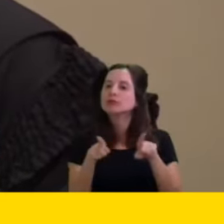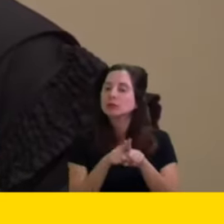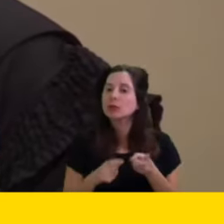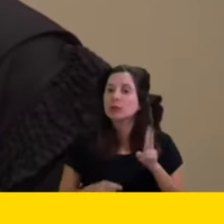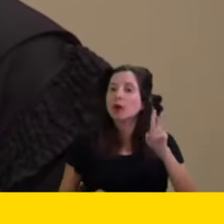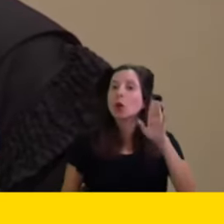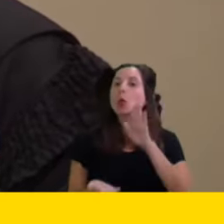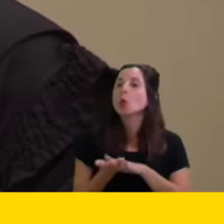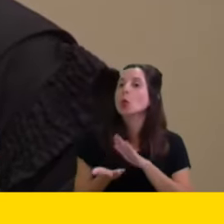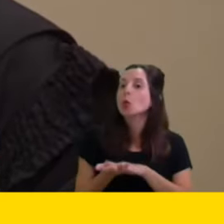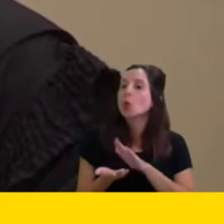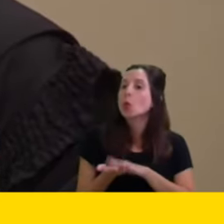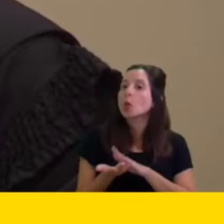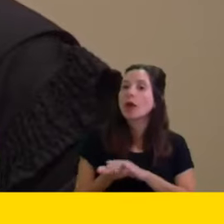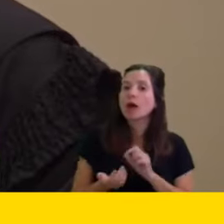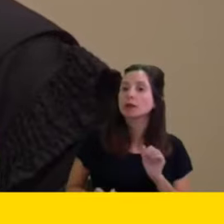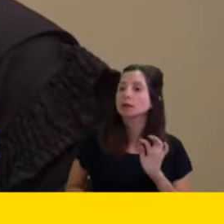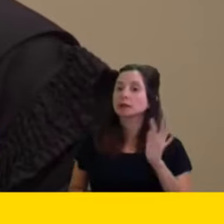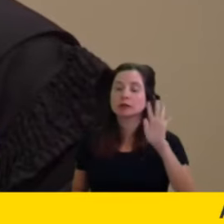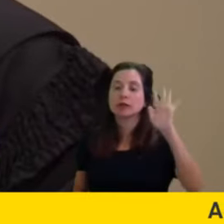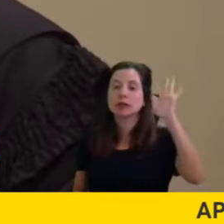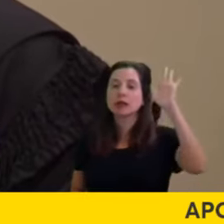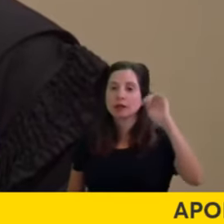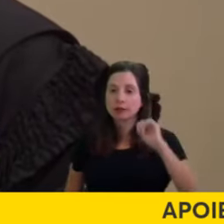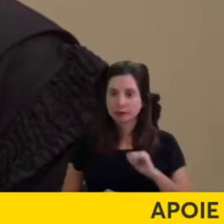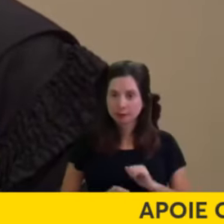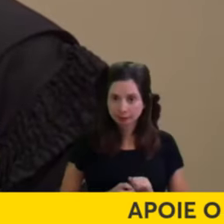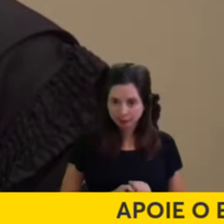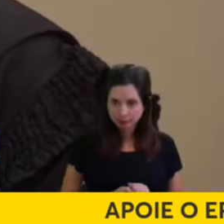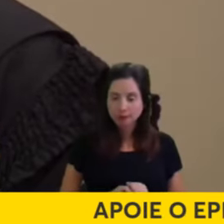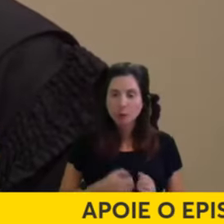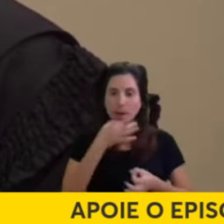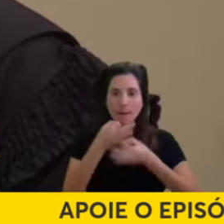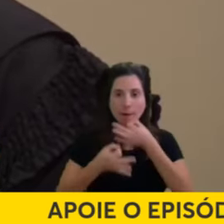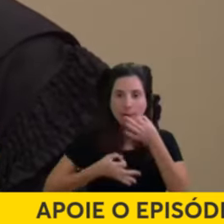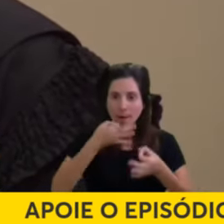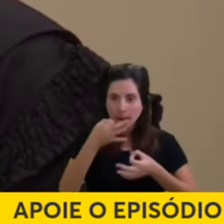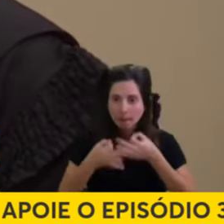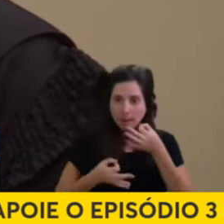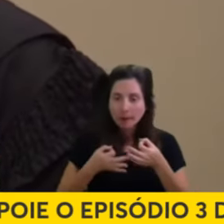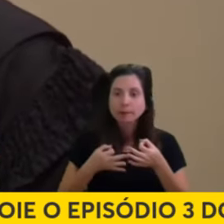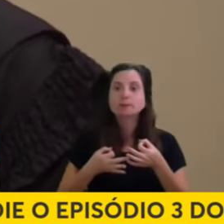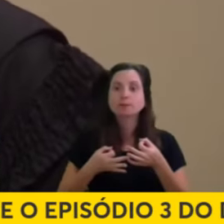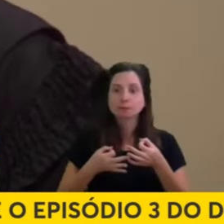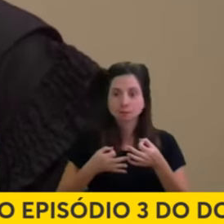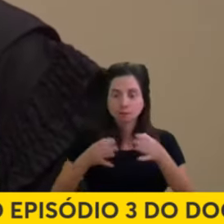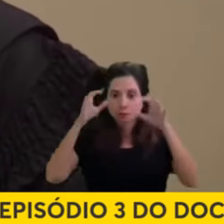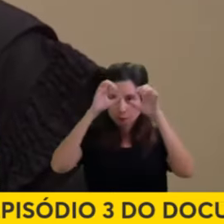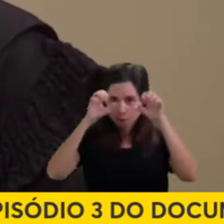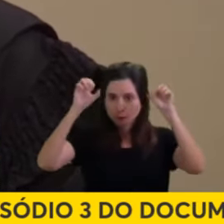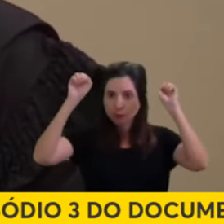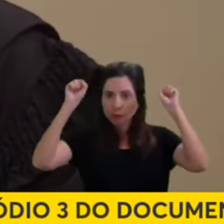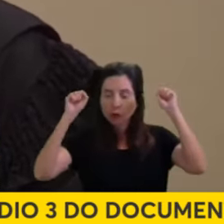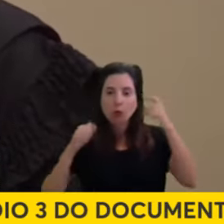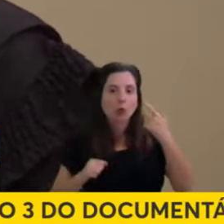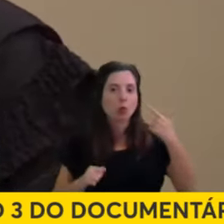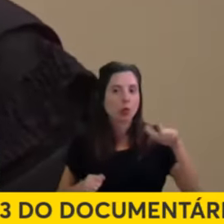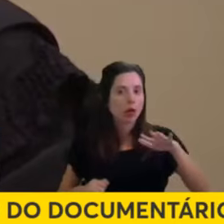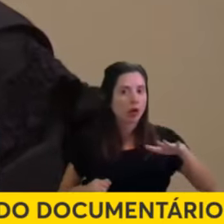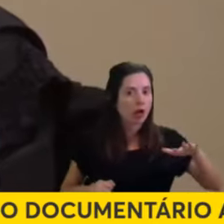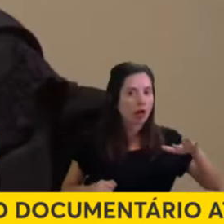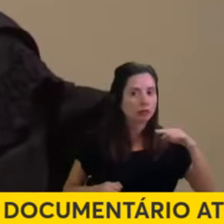foi alto comparando-se a grandes pareceristas como ex-ministro do Supremo Tribunal Federal ou grandes doutrinadores do direito por exemplo